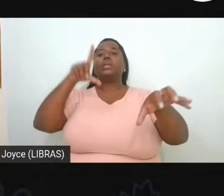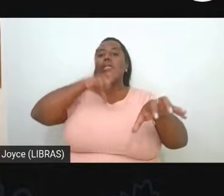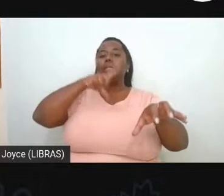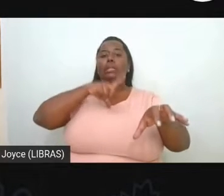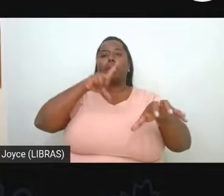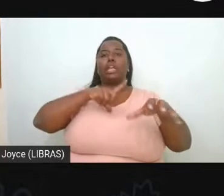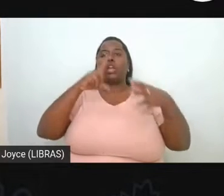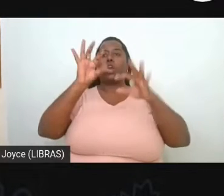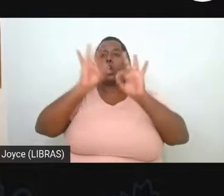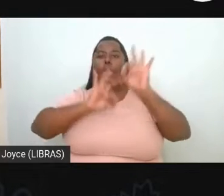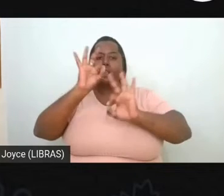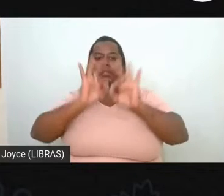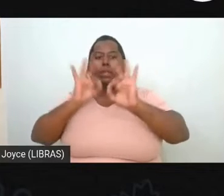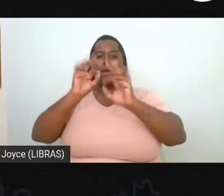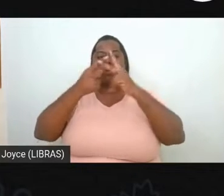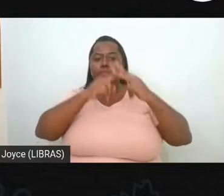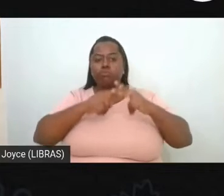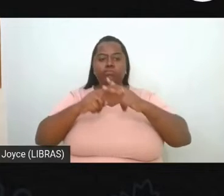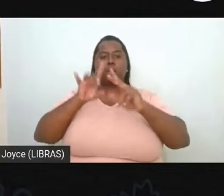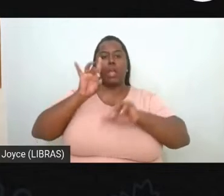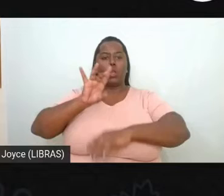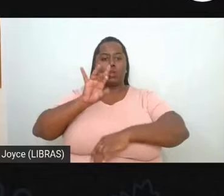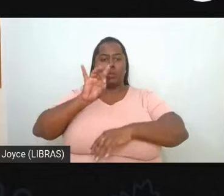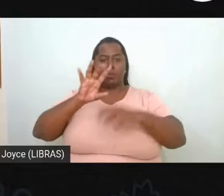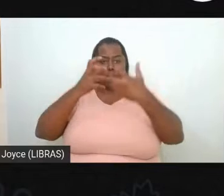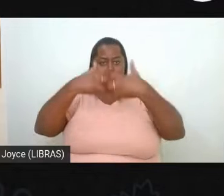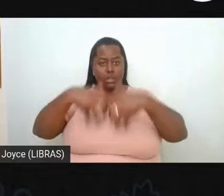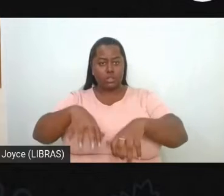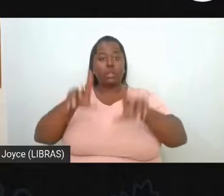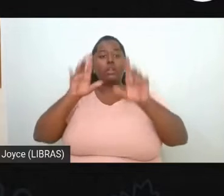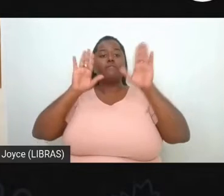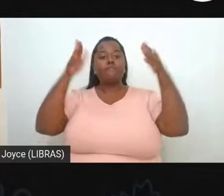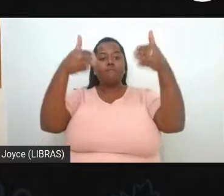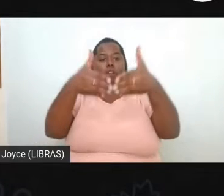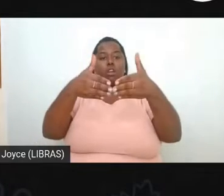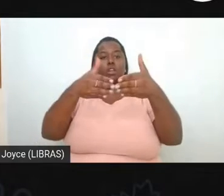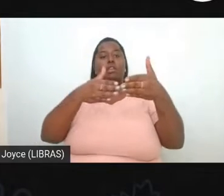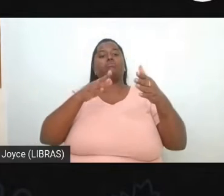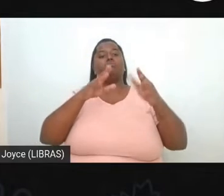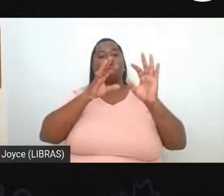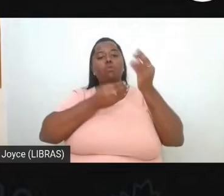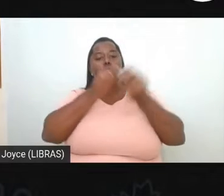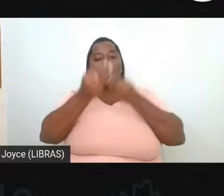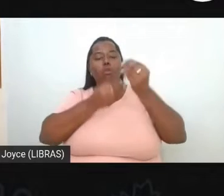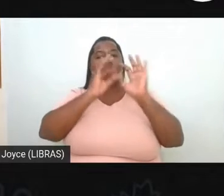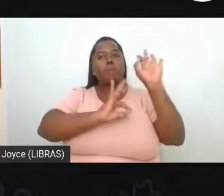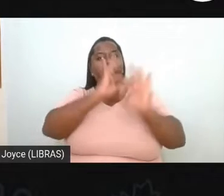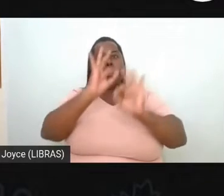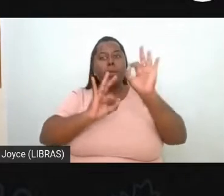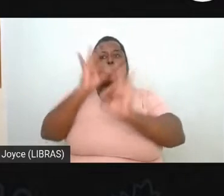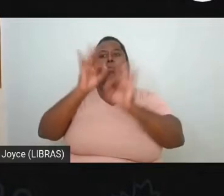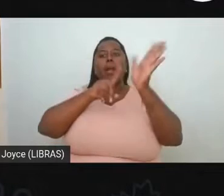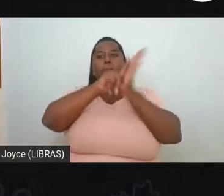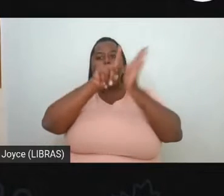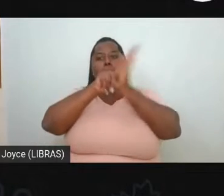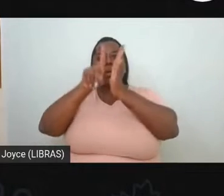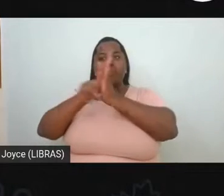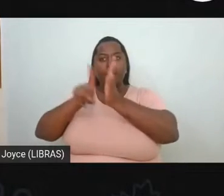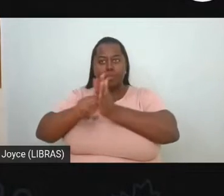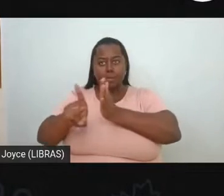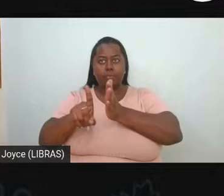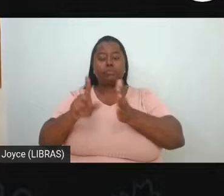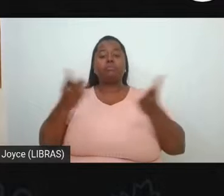feedback. Enfoque para configuração e elaboração de bancos de questões. Vou